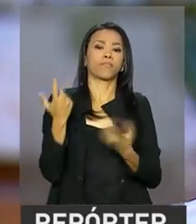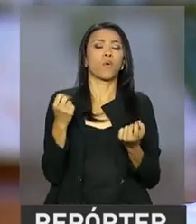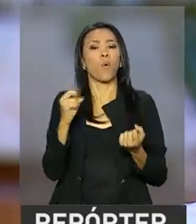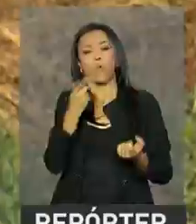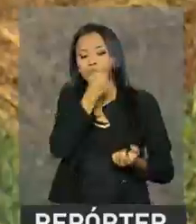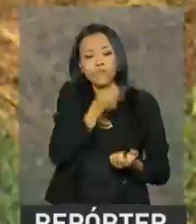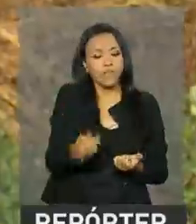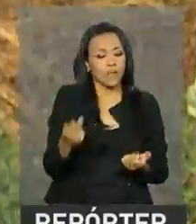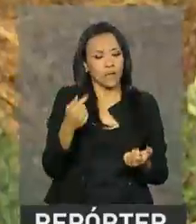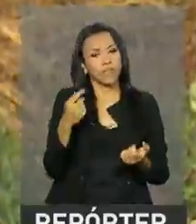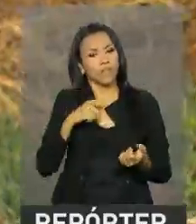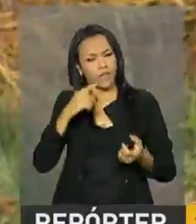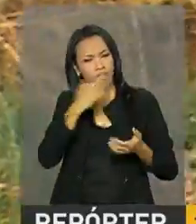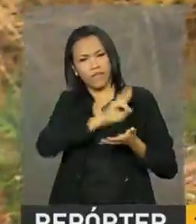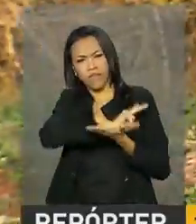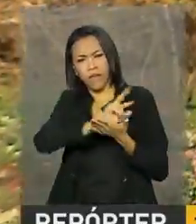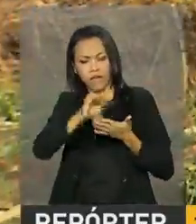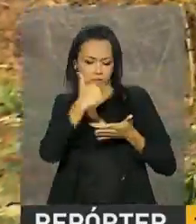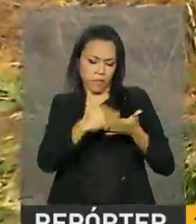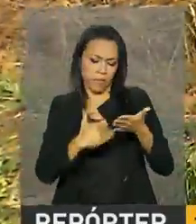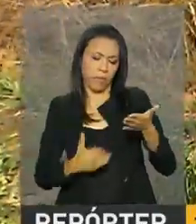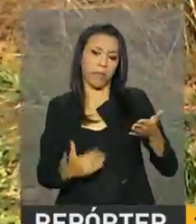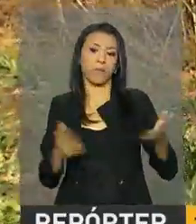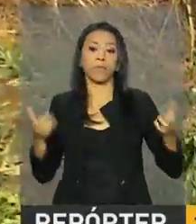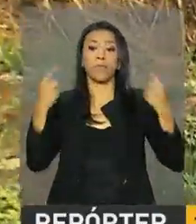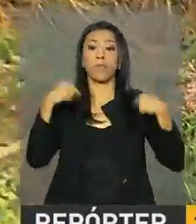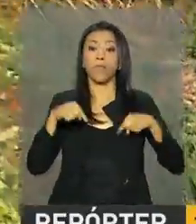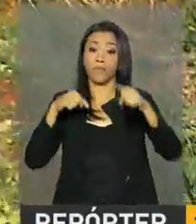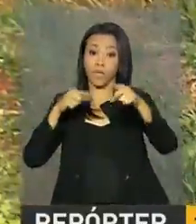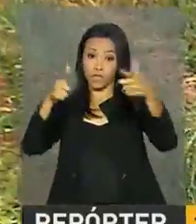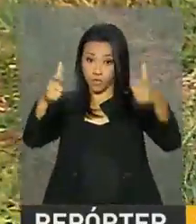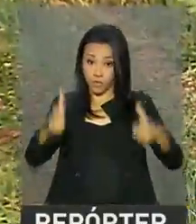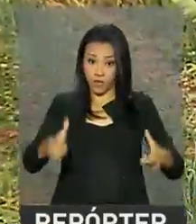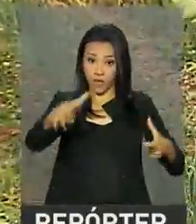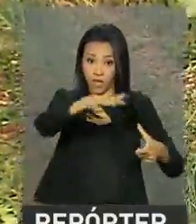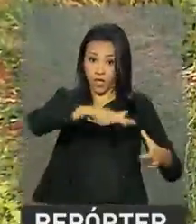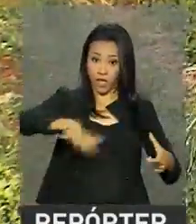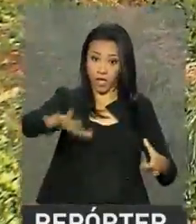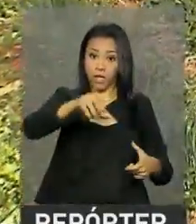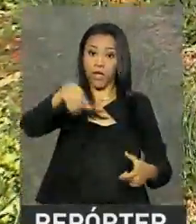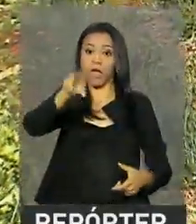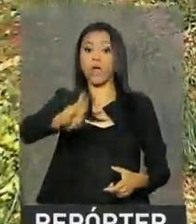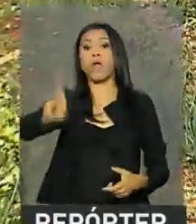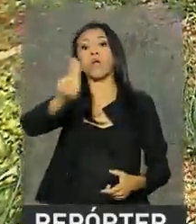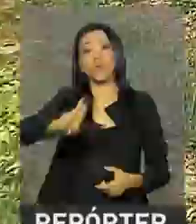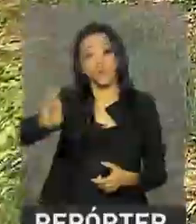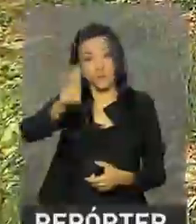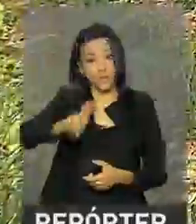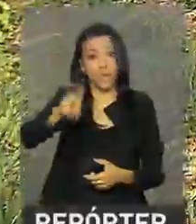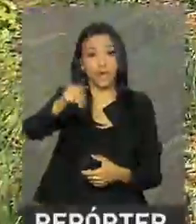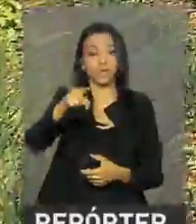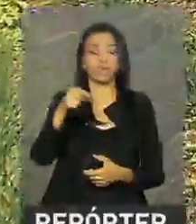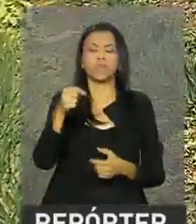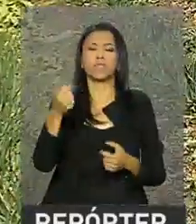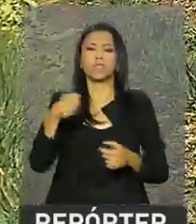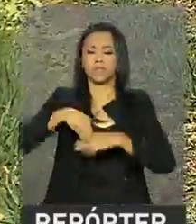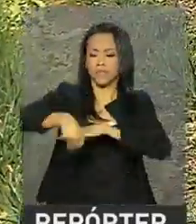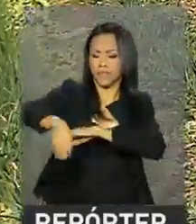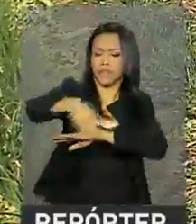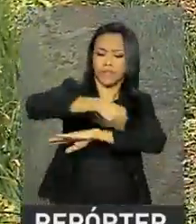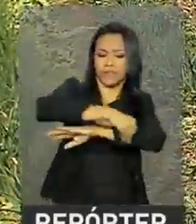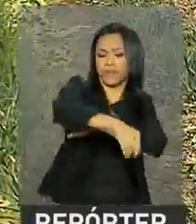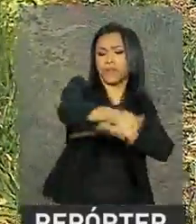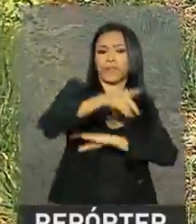visitar na frente uma parte da água da nascente na propriedade do daniel é usada aqui nos canteiros de hortaliças ele tem uma agrofloresta